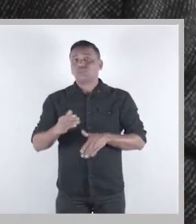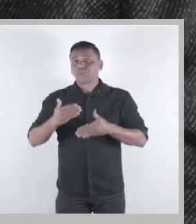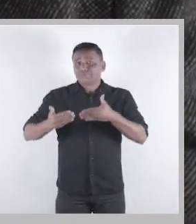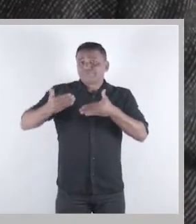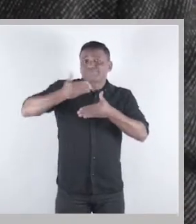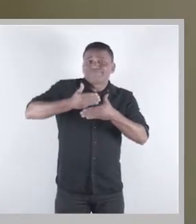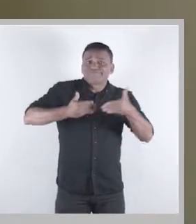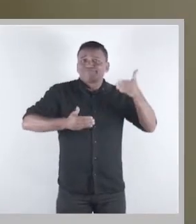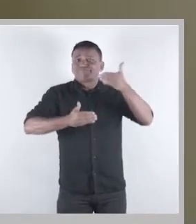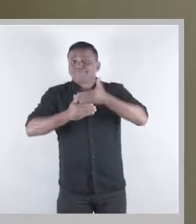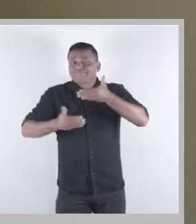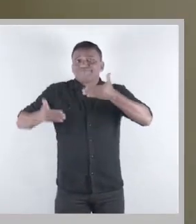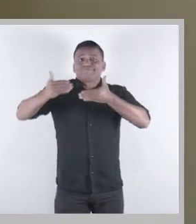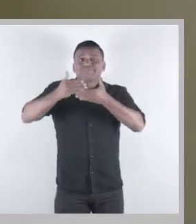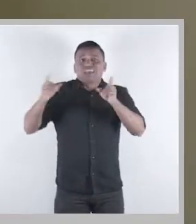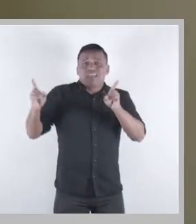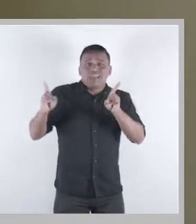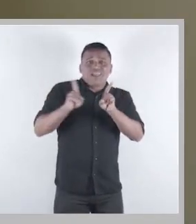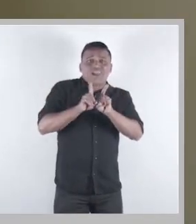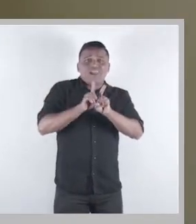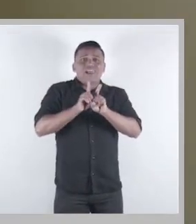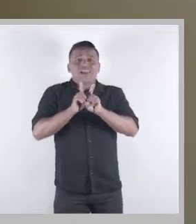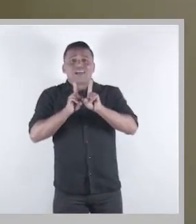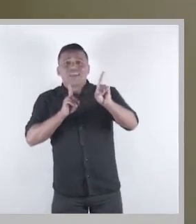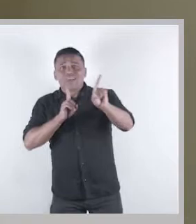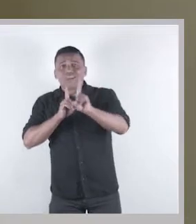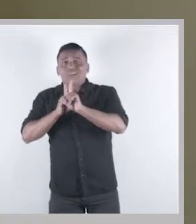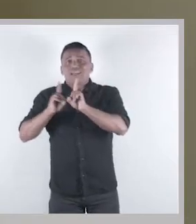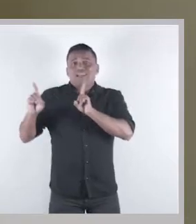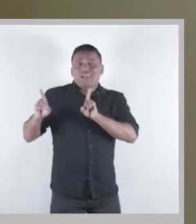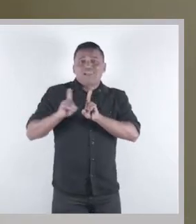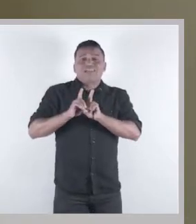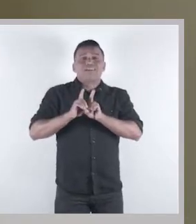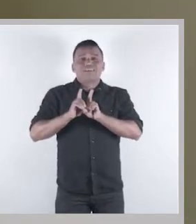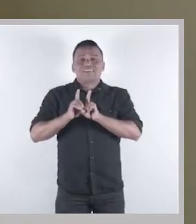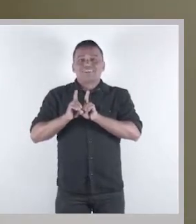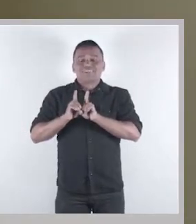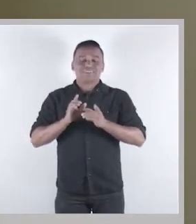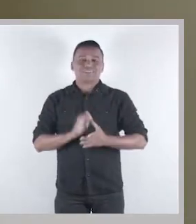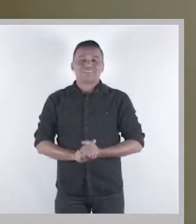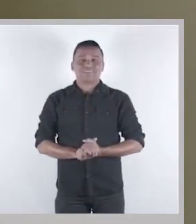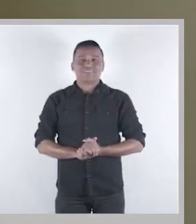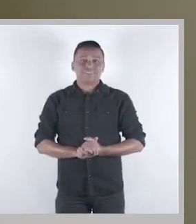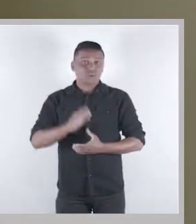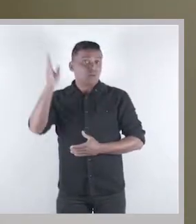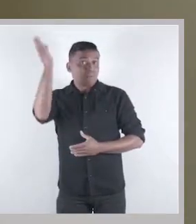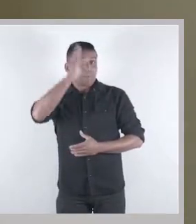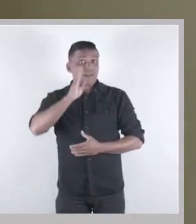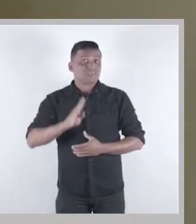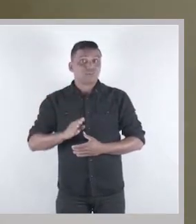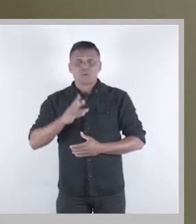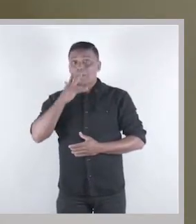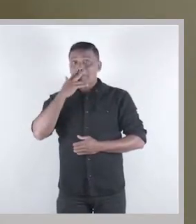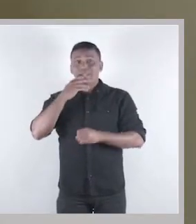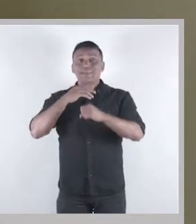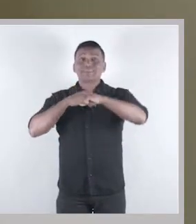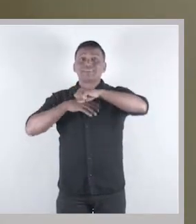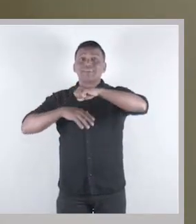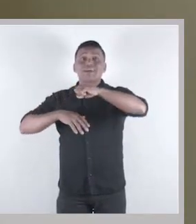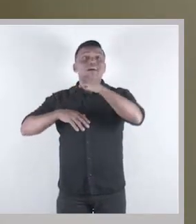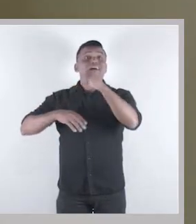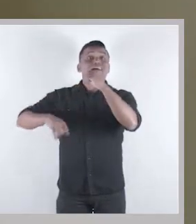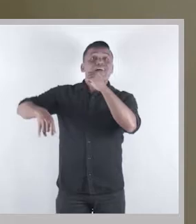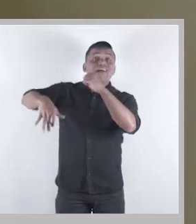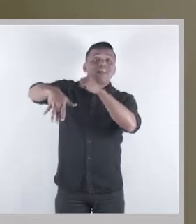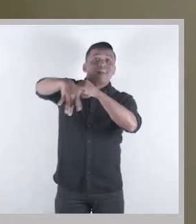também mencionou antes o Brasil né Ele é uma ilha não é o único país de língua portuguesa mas a gente esquece também que